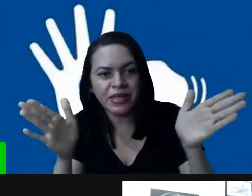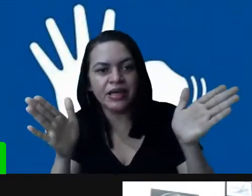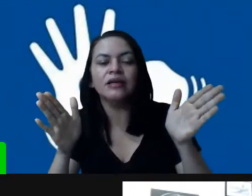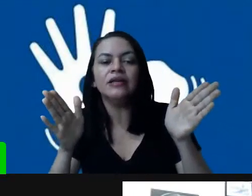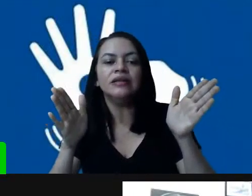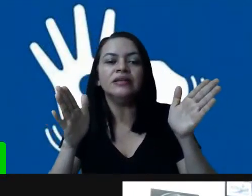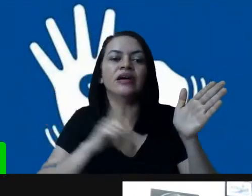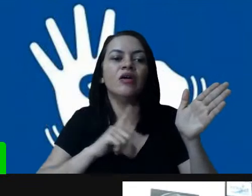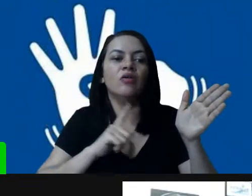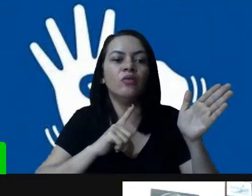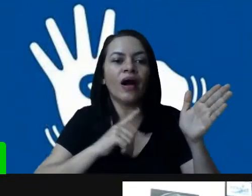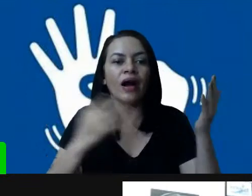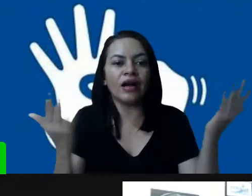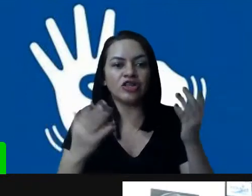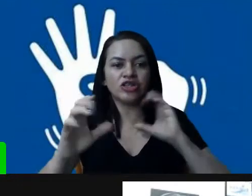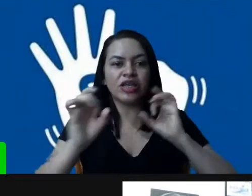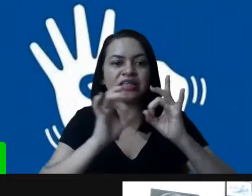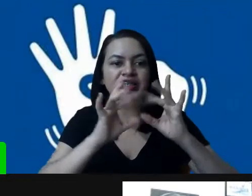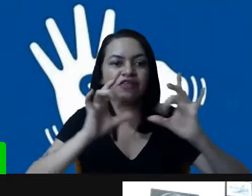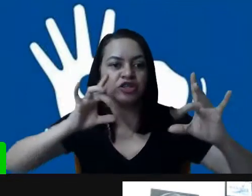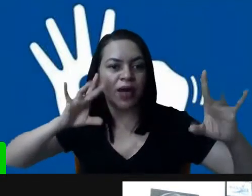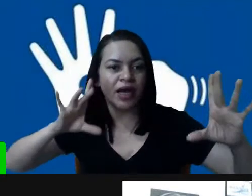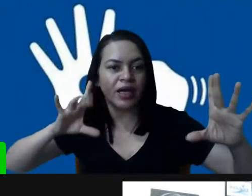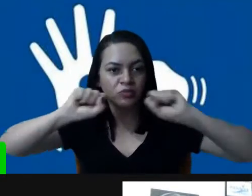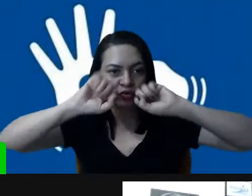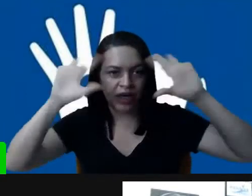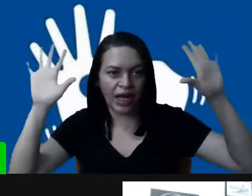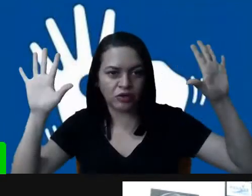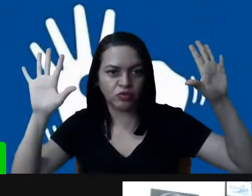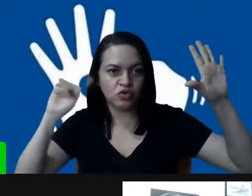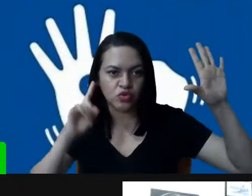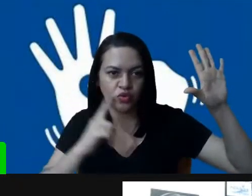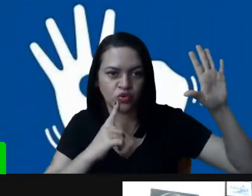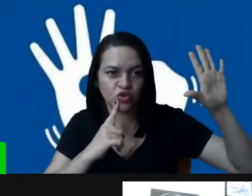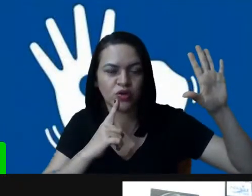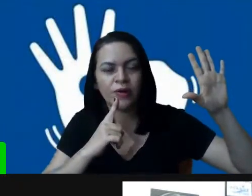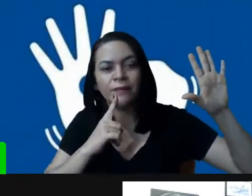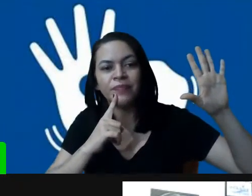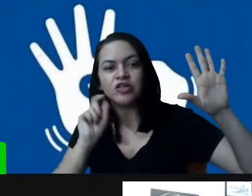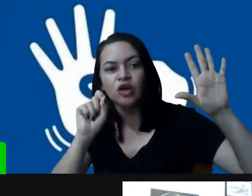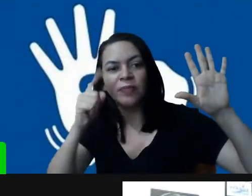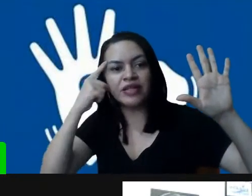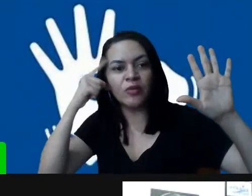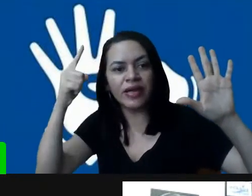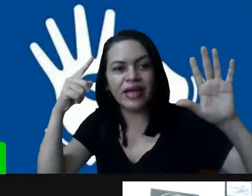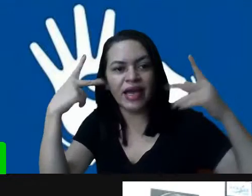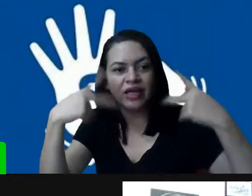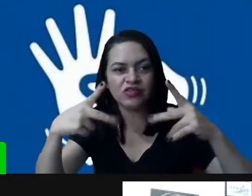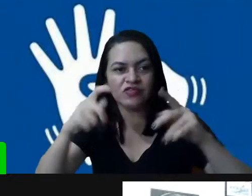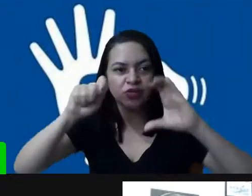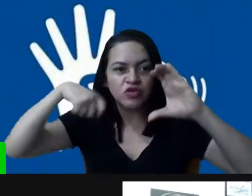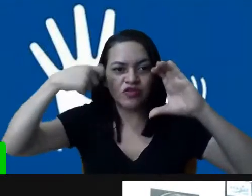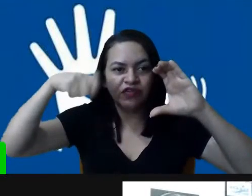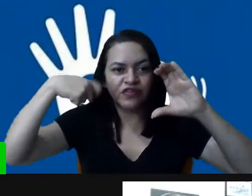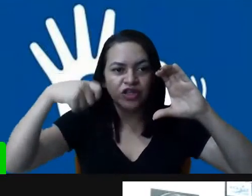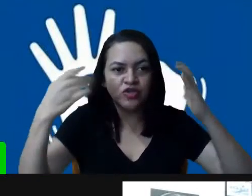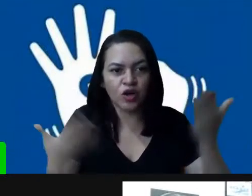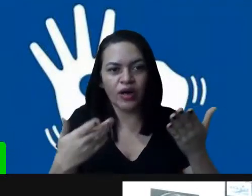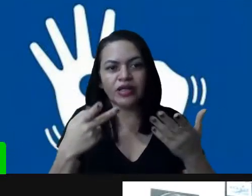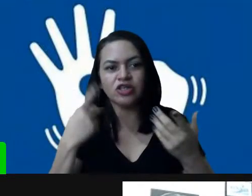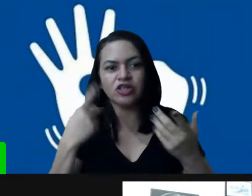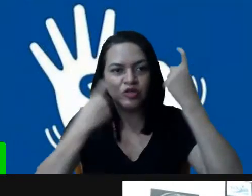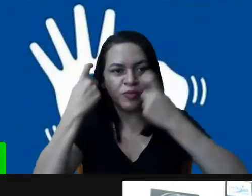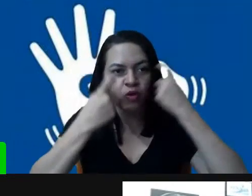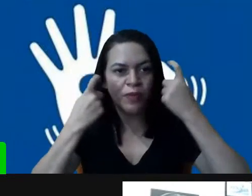pandemia. Então, a gente tem esse feedback muito claro dos surdos. Só para ter uma ideia, nós fizemos um vídeo